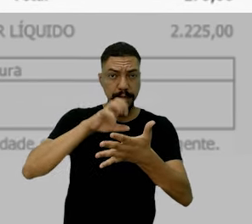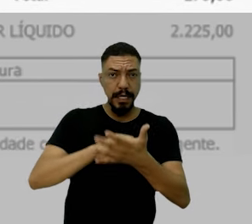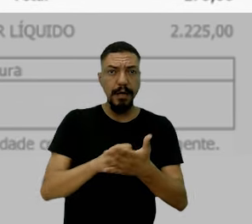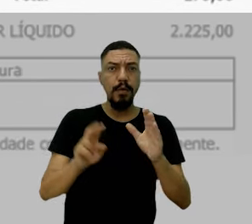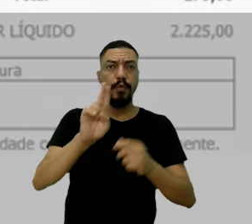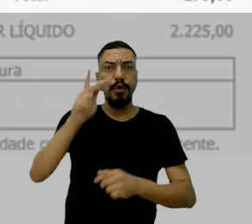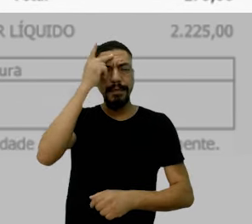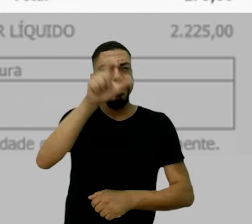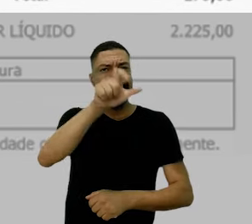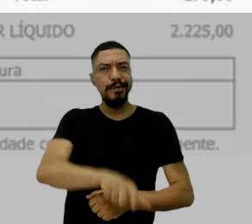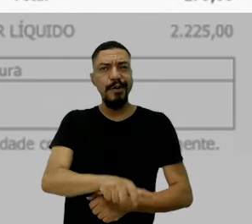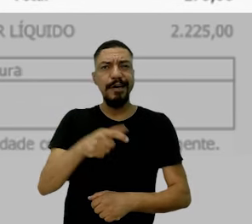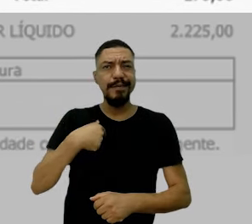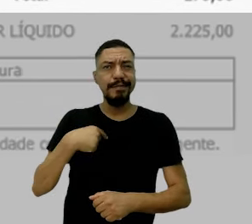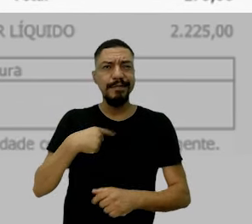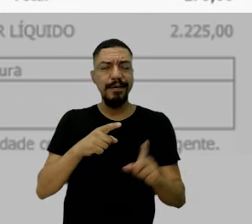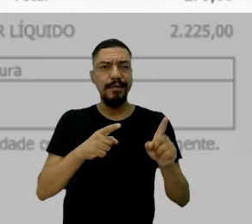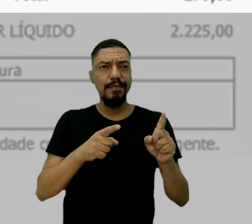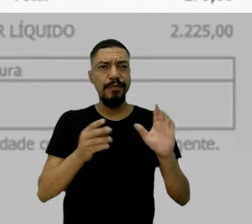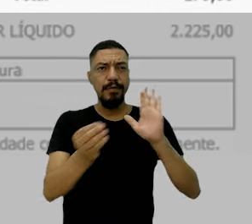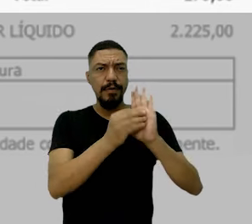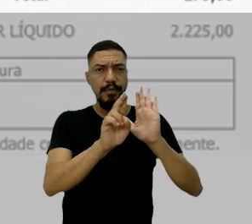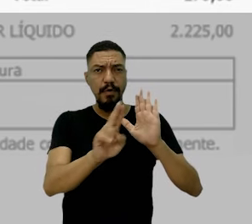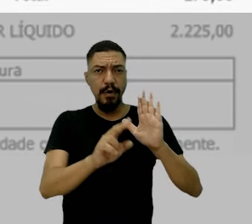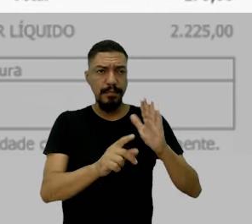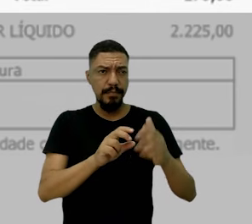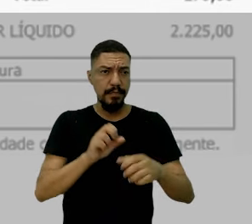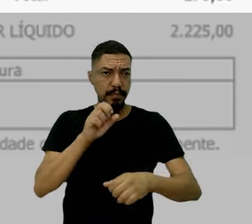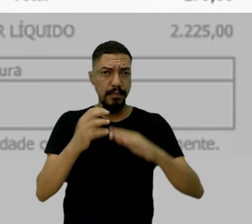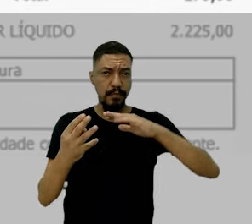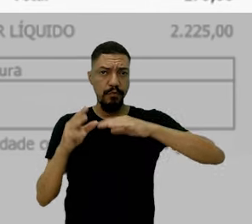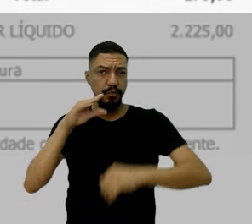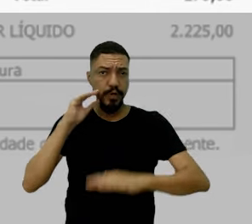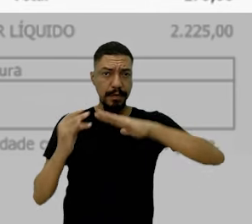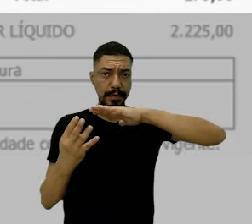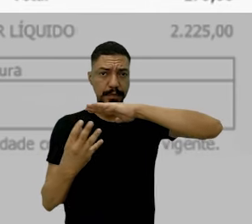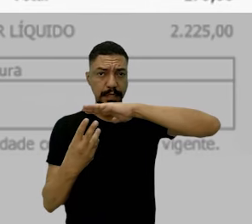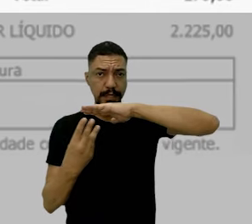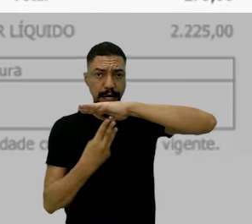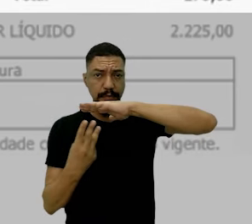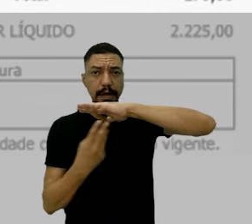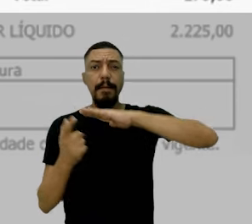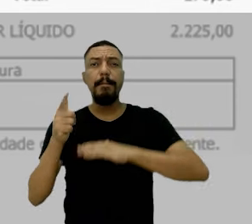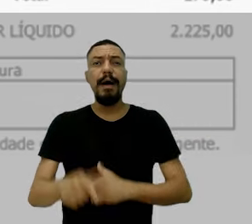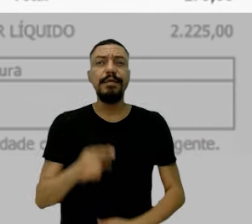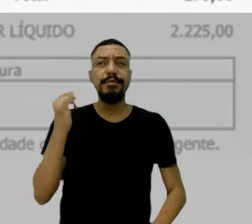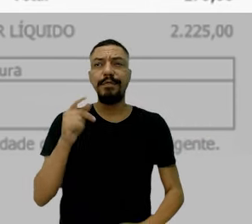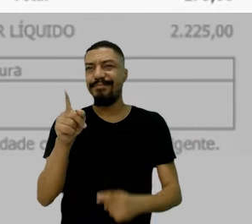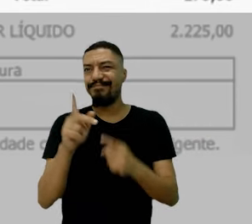Número da inscrição, então aqui o nome da pessoa, né? Que eu ocultei o nome. O que é